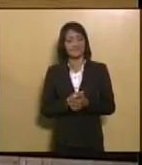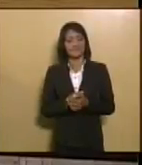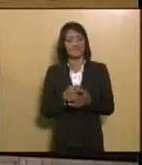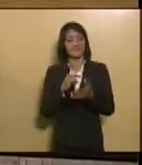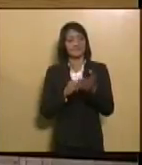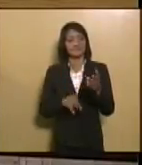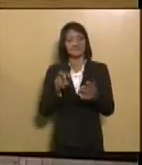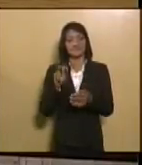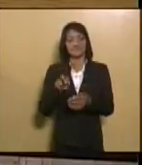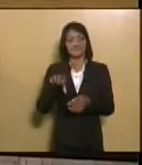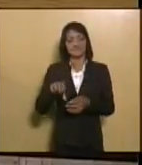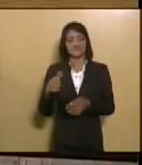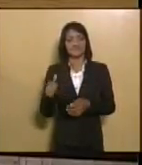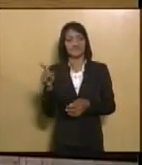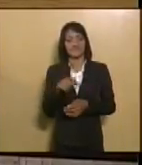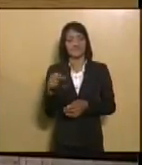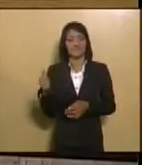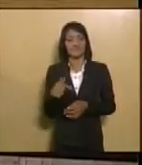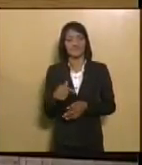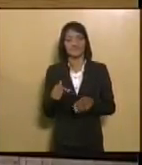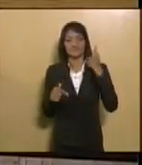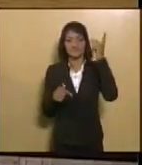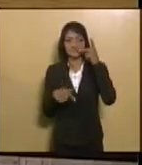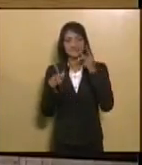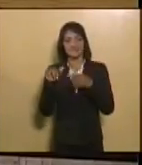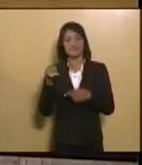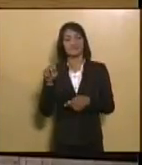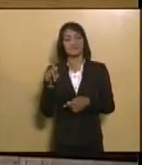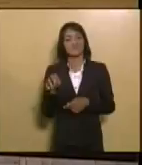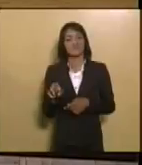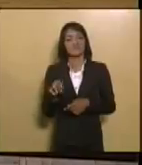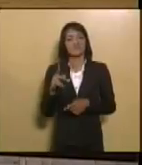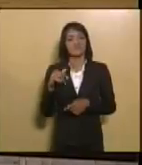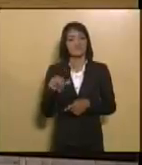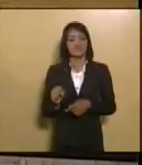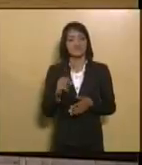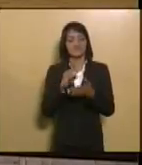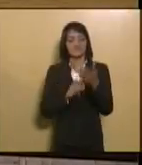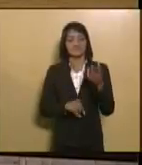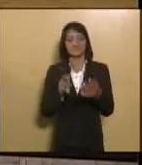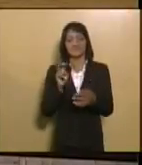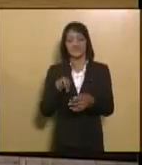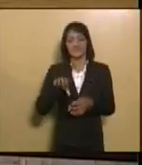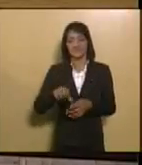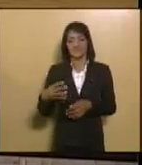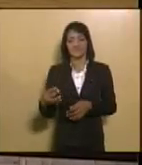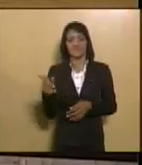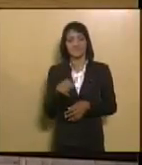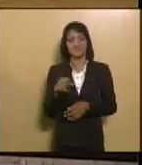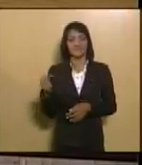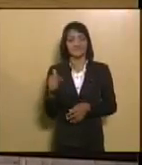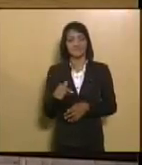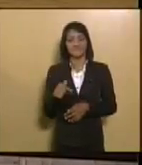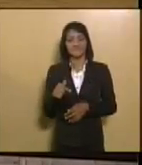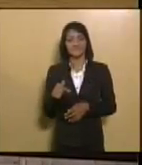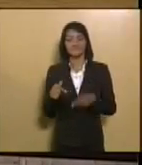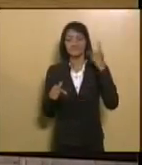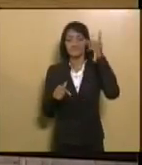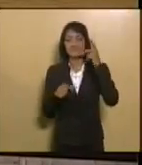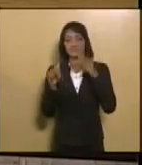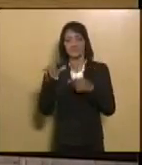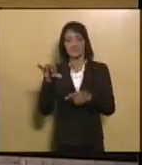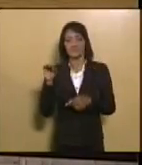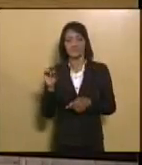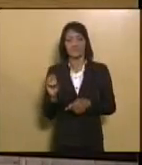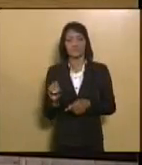Requerimento número 593/2017, de autoria do deputado Jorge Passos. Requerimento número 594/2017, do deputado Jorge